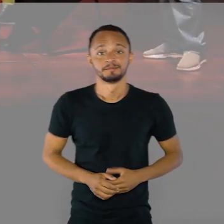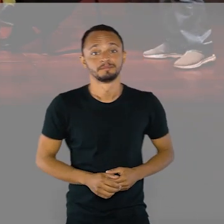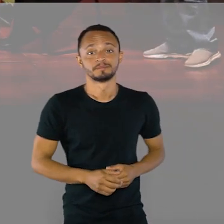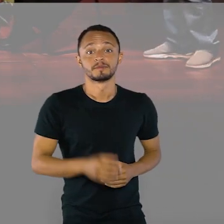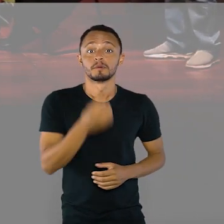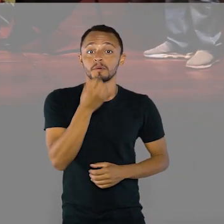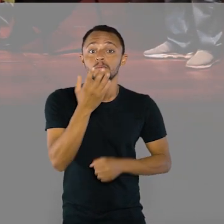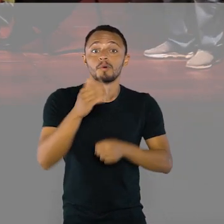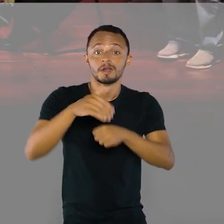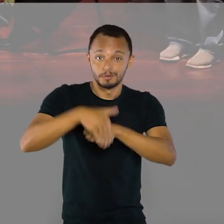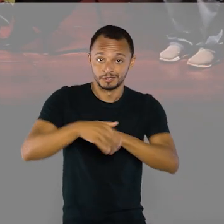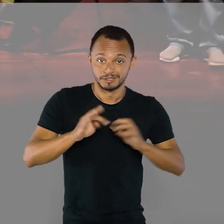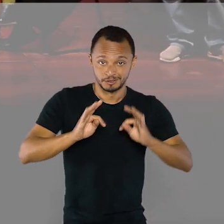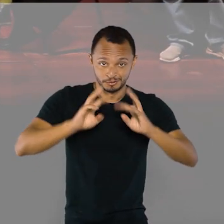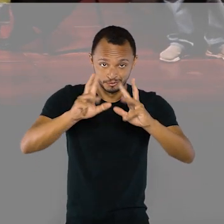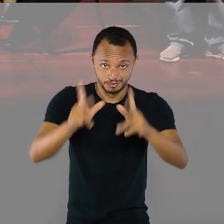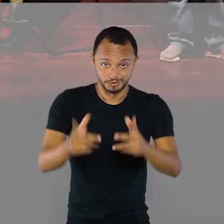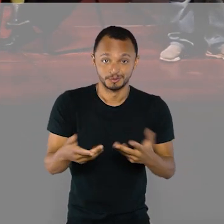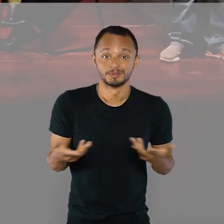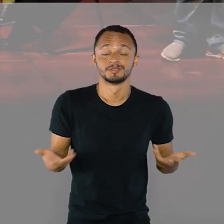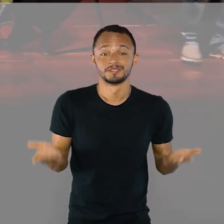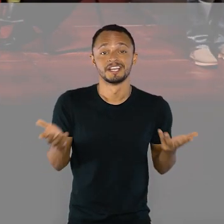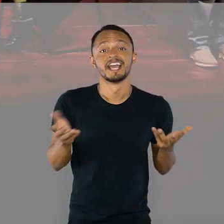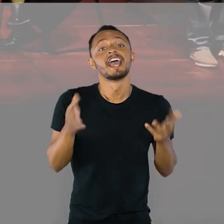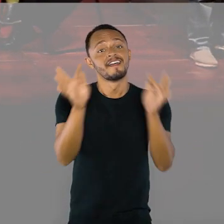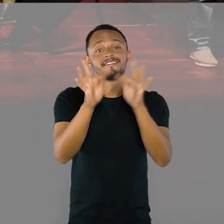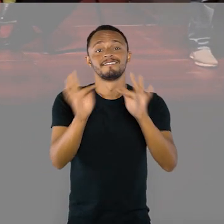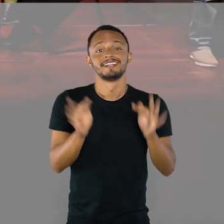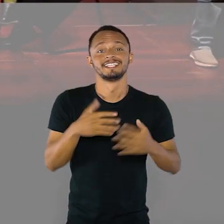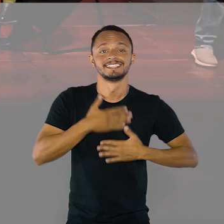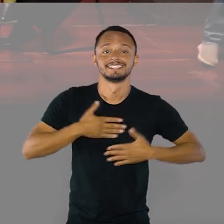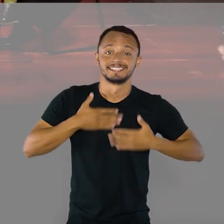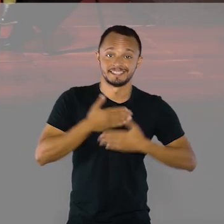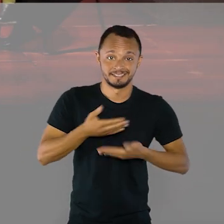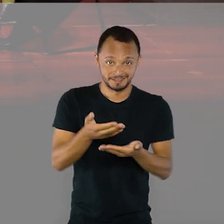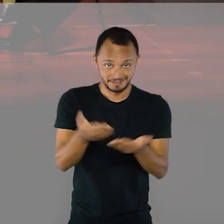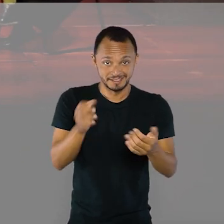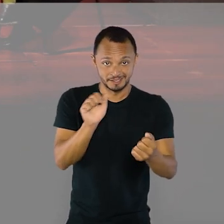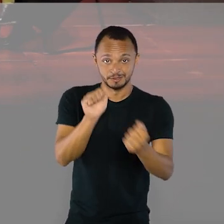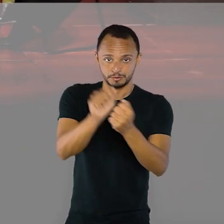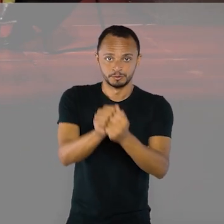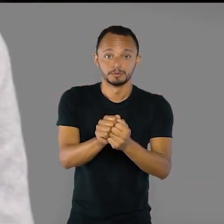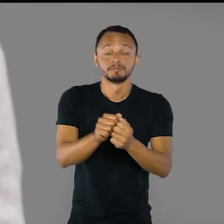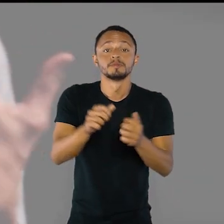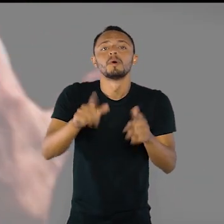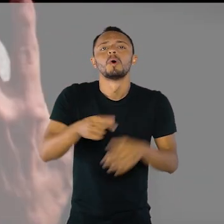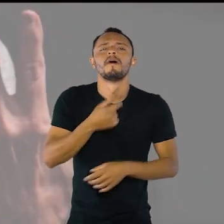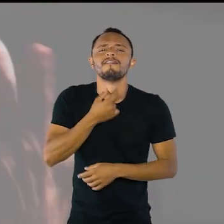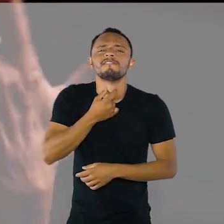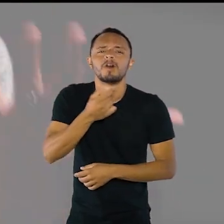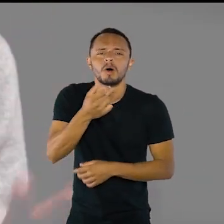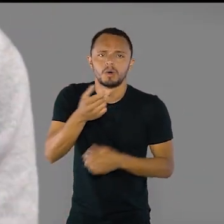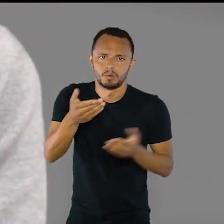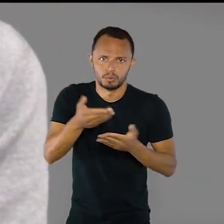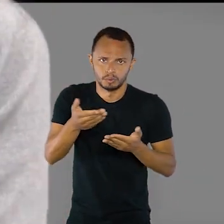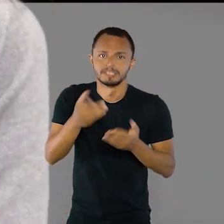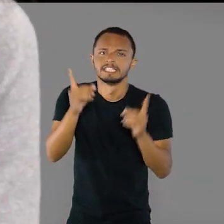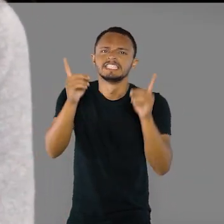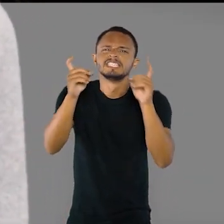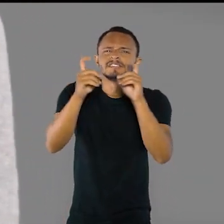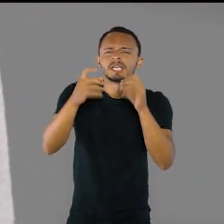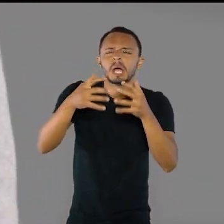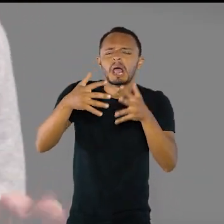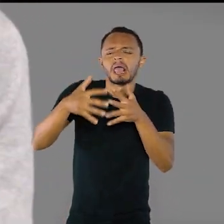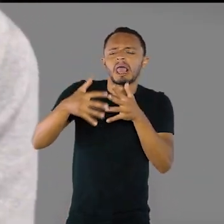Bom, boa noite a todos, a todas. Muita alegria estar com vocês aqui. Eu não tenho essa voz de tenor, é que eu estou